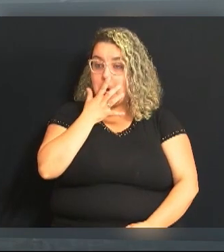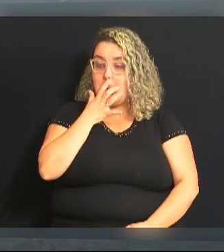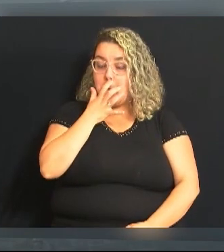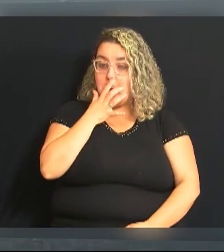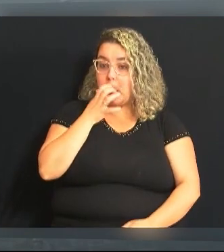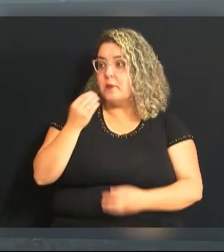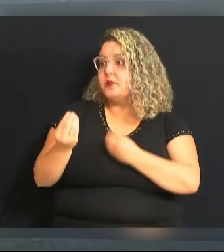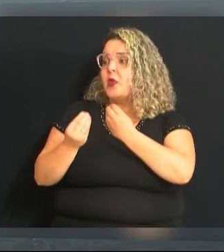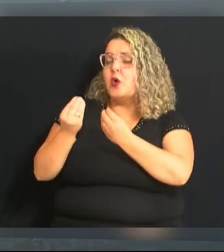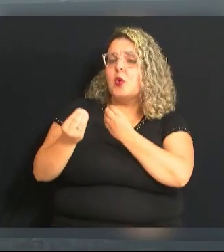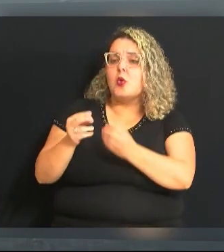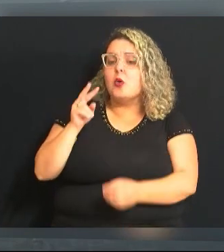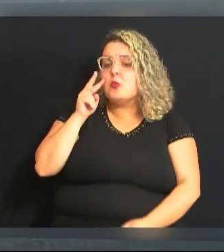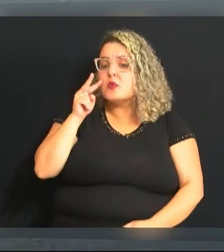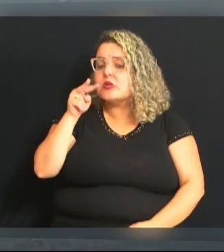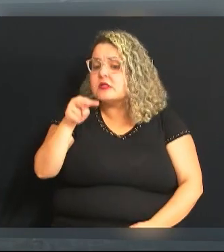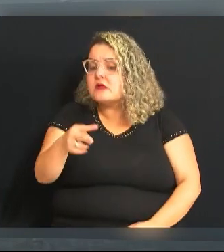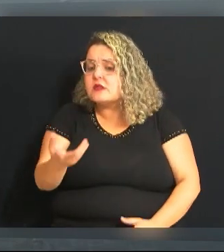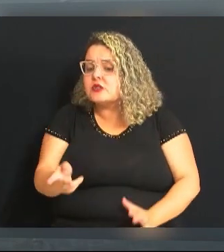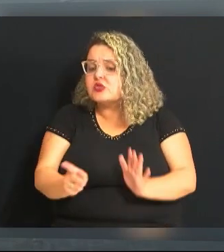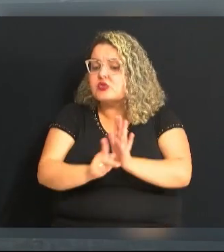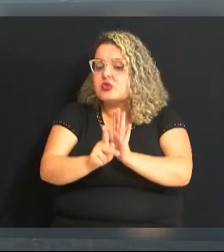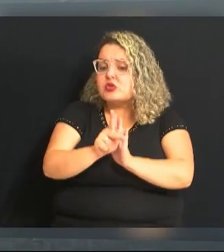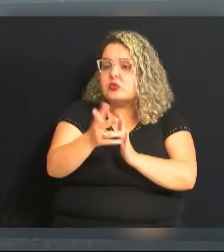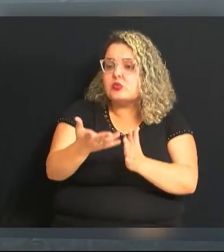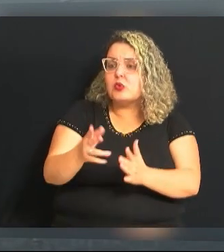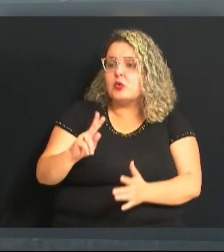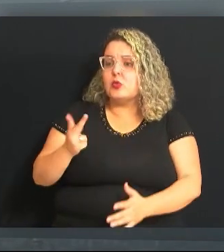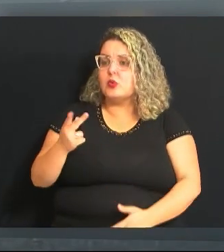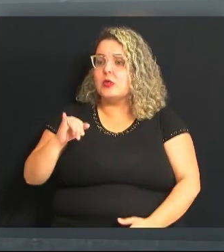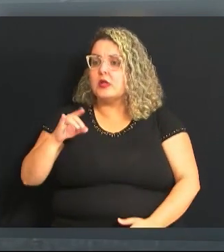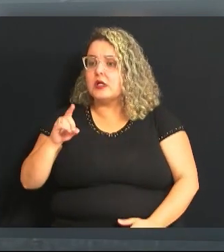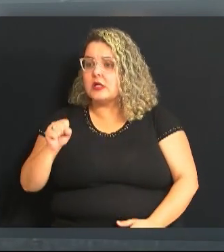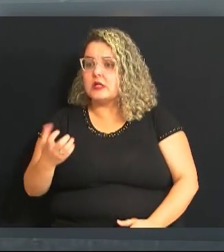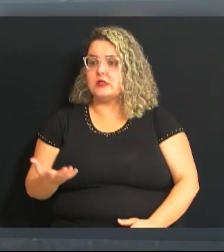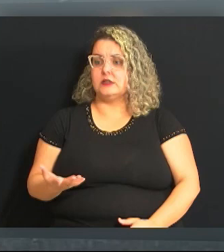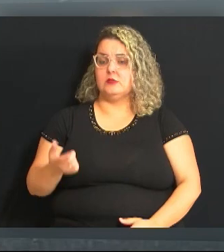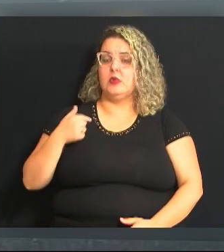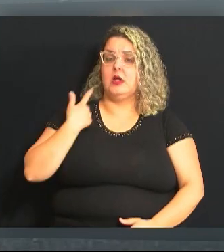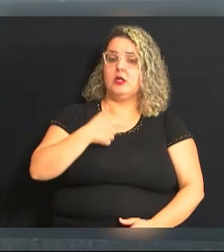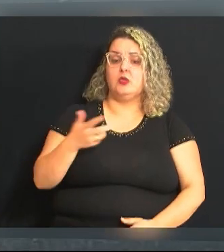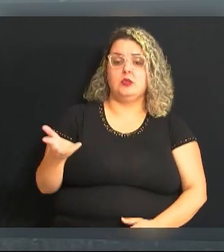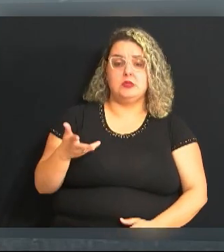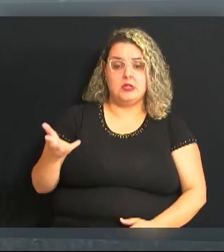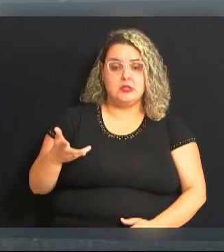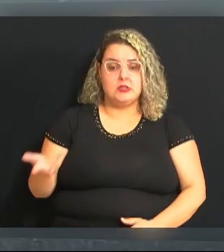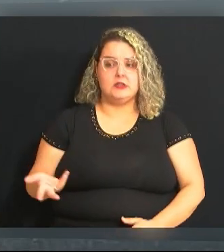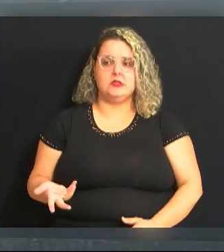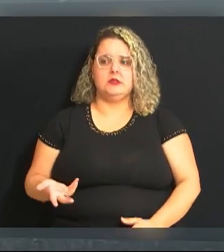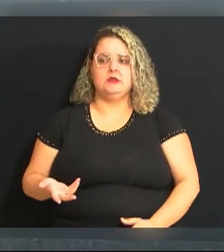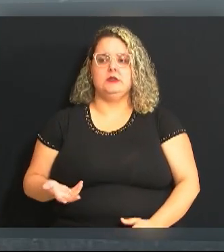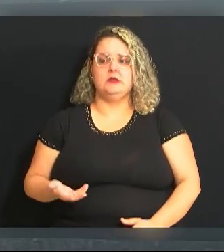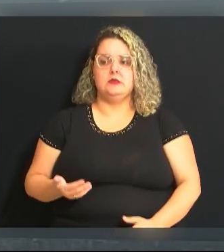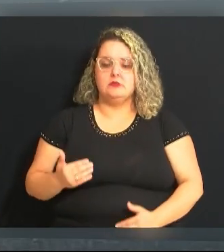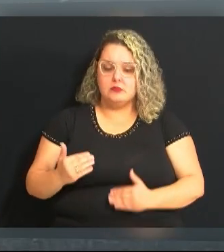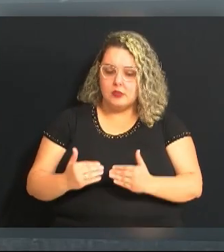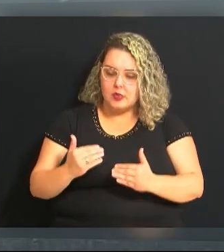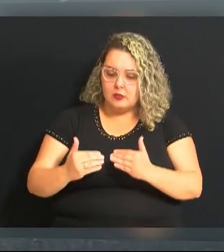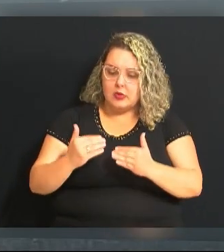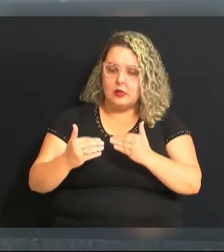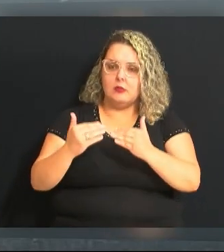que está sendo visto o planejamento do HIDS para que a gente acelere e